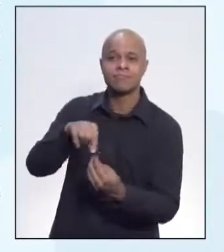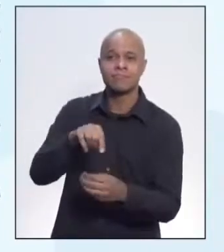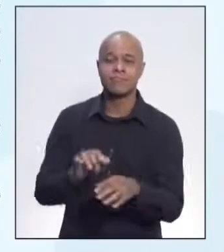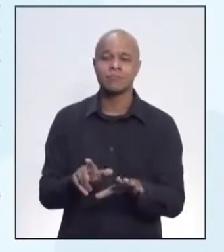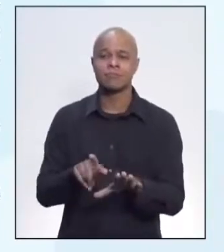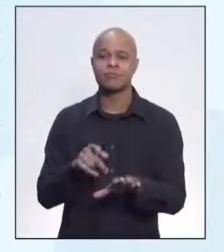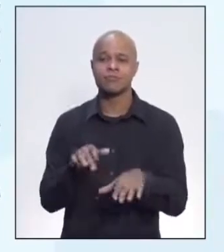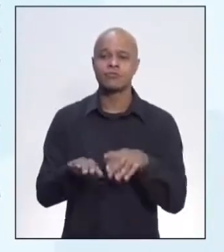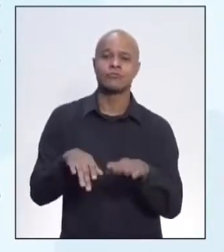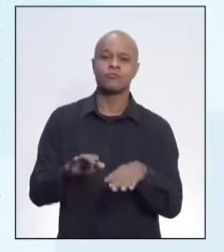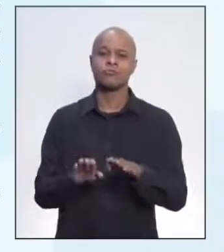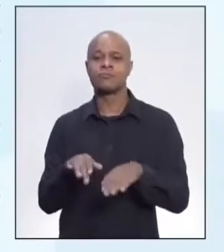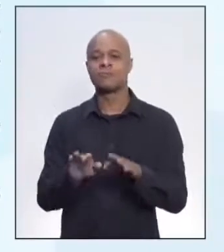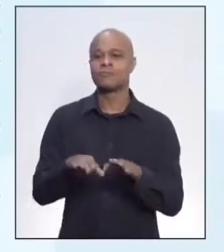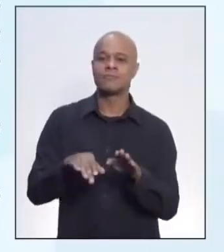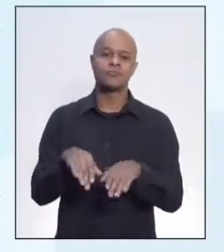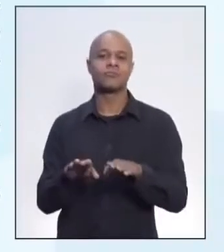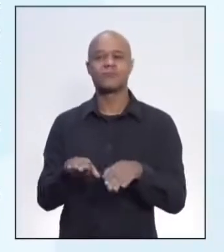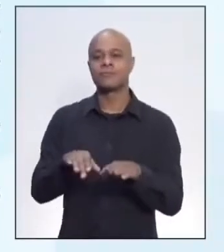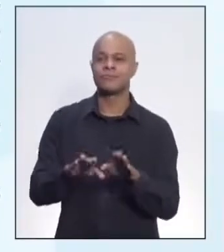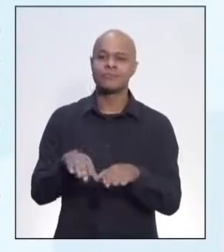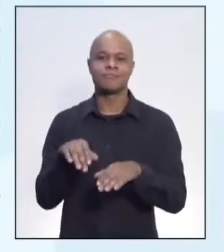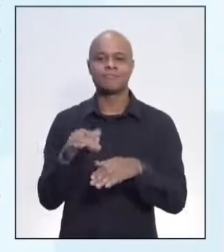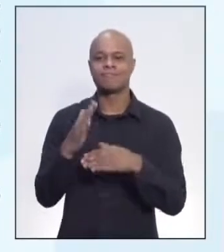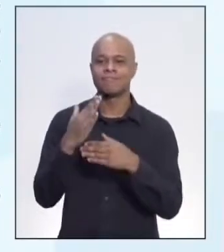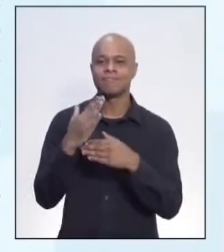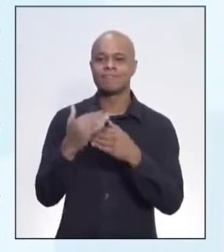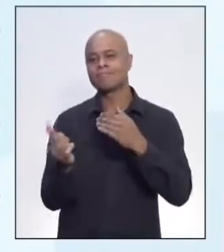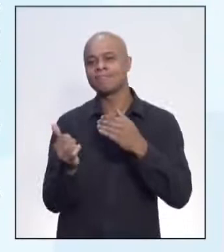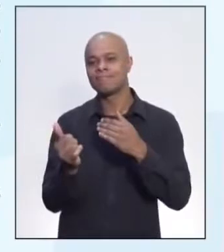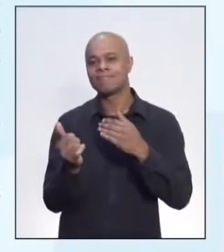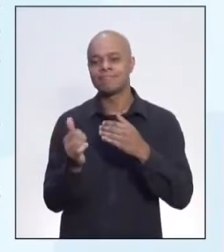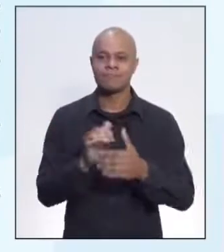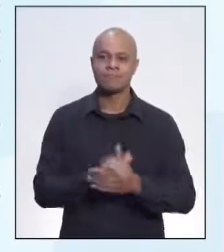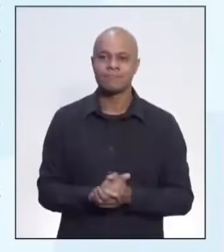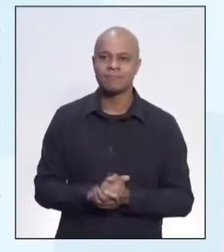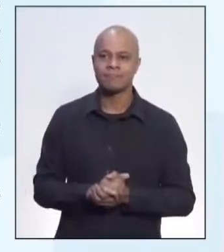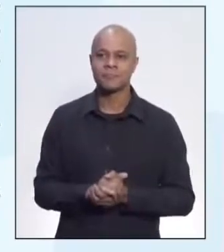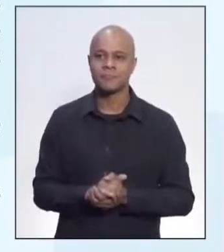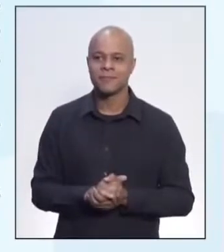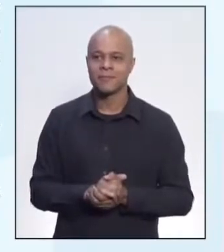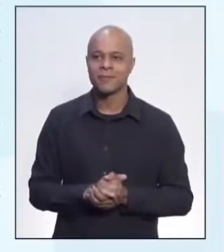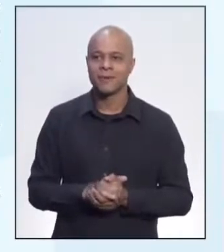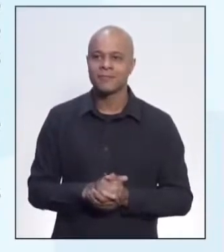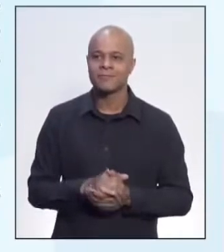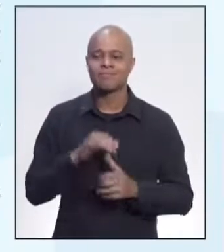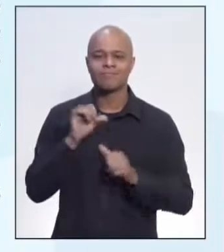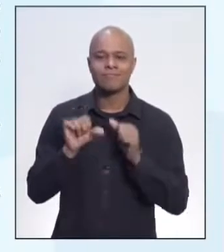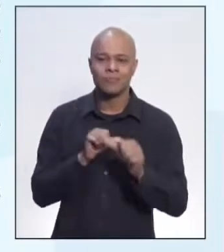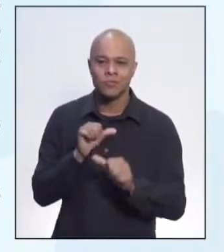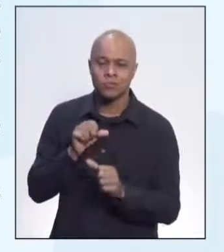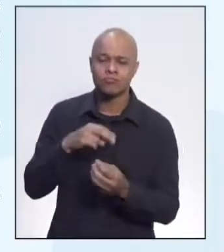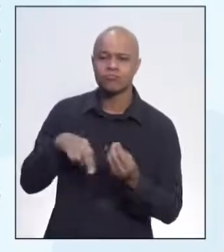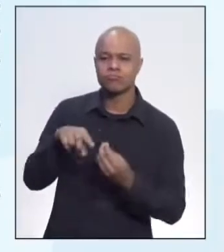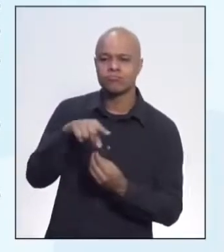sapateado característico, atendendo ao chamado do coco. Depois, trocam umbigadas entre si e com os pares vizinhos.